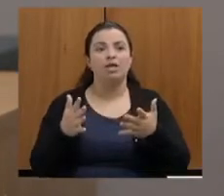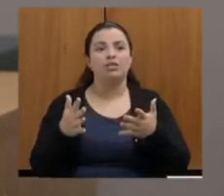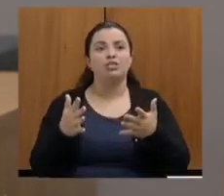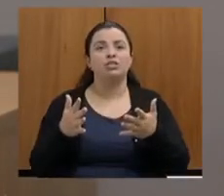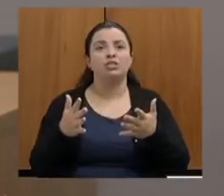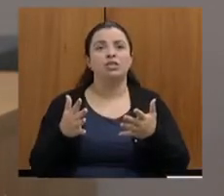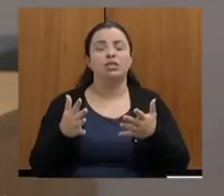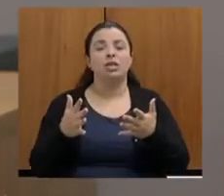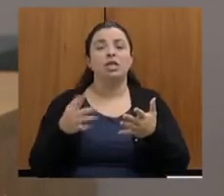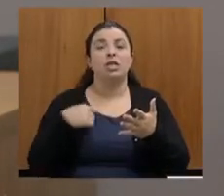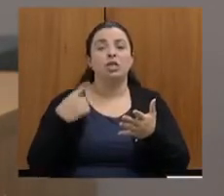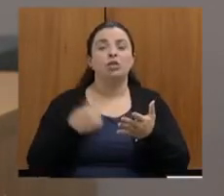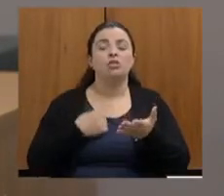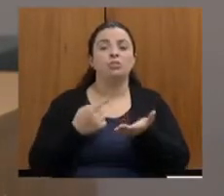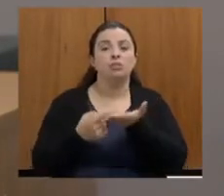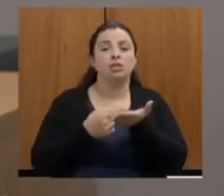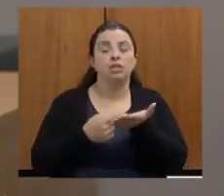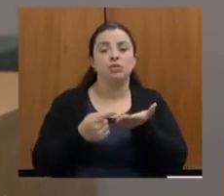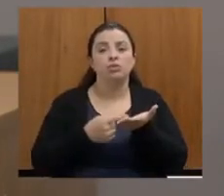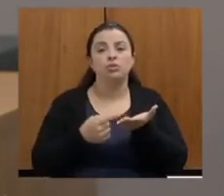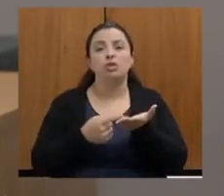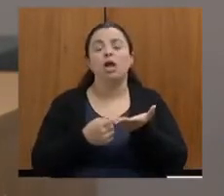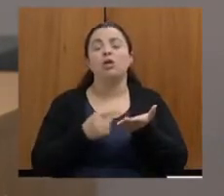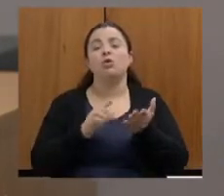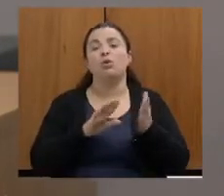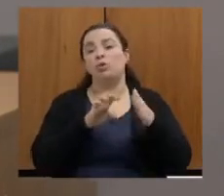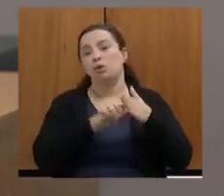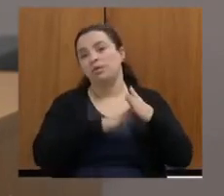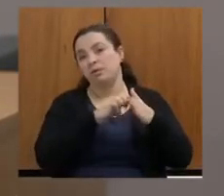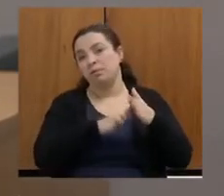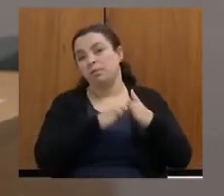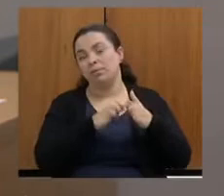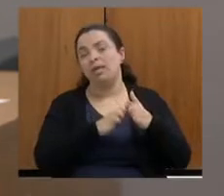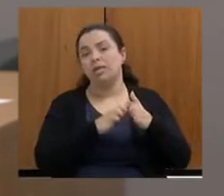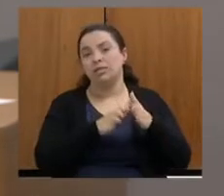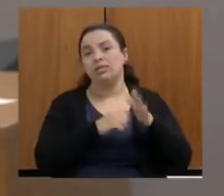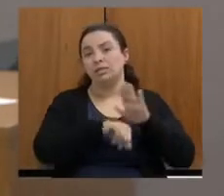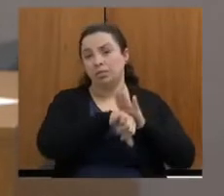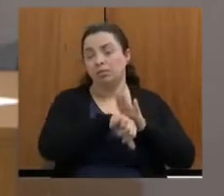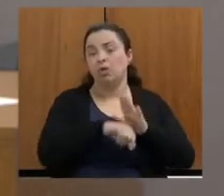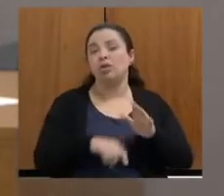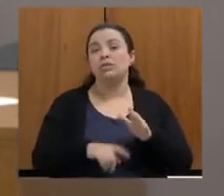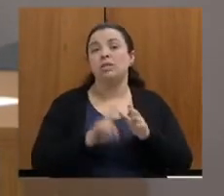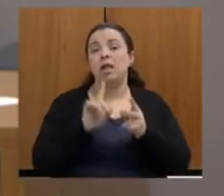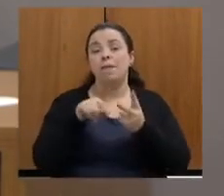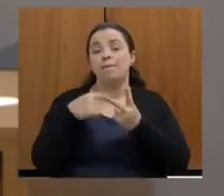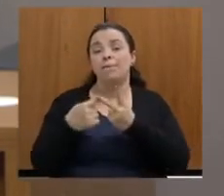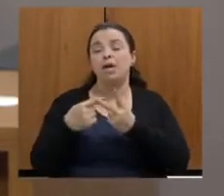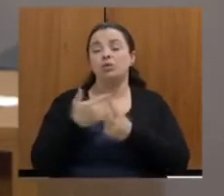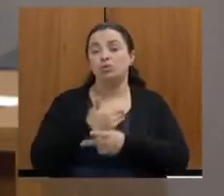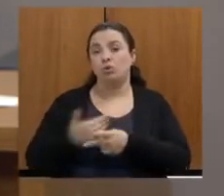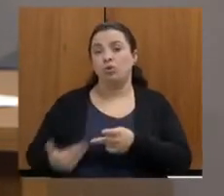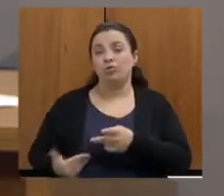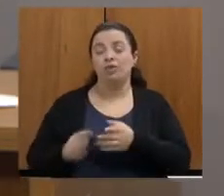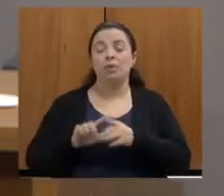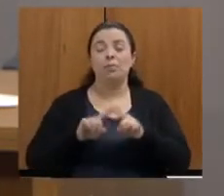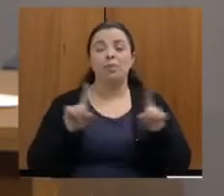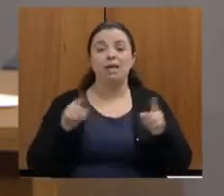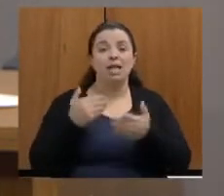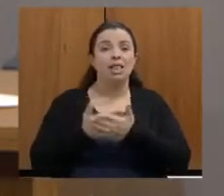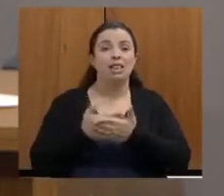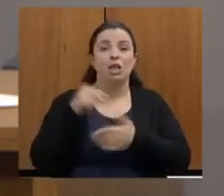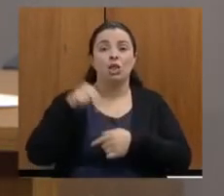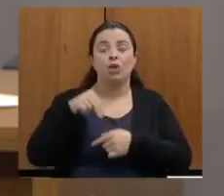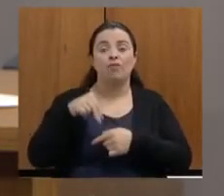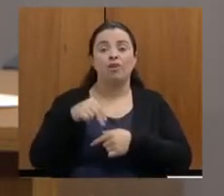as empresas Assassinas quando com os governos né E até dois até